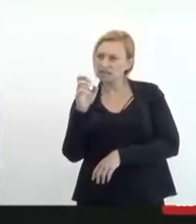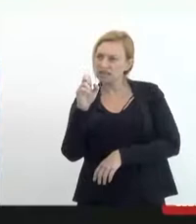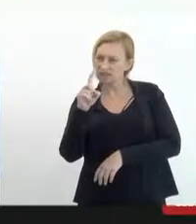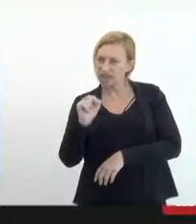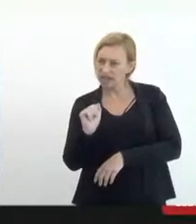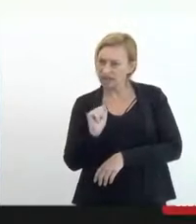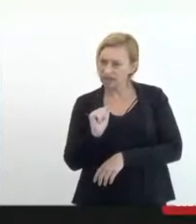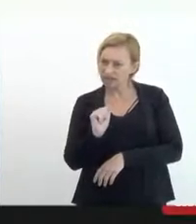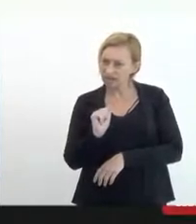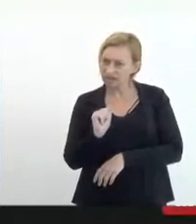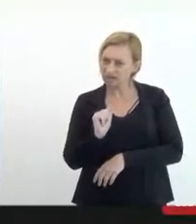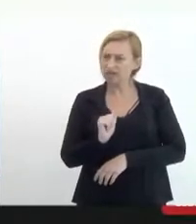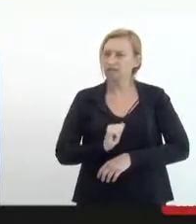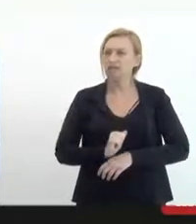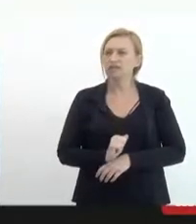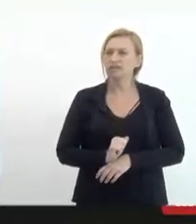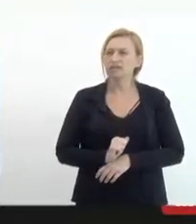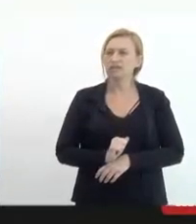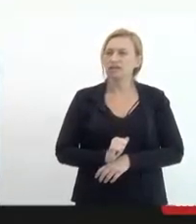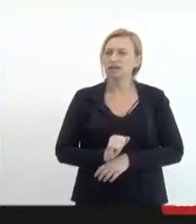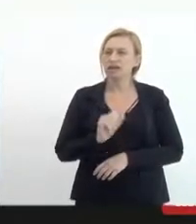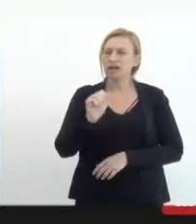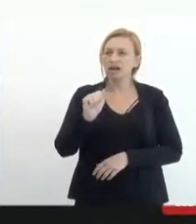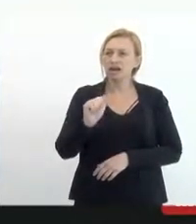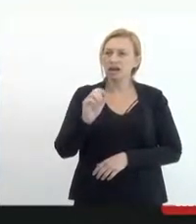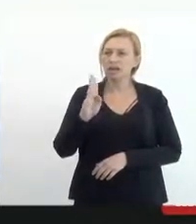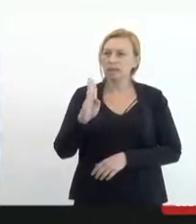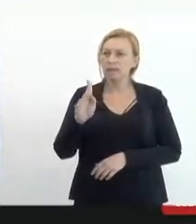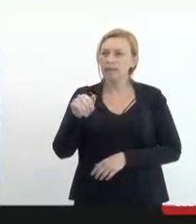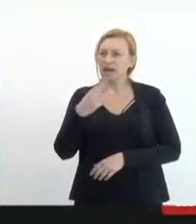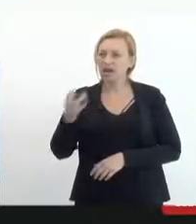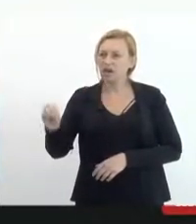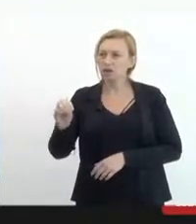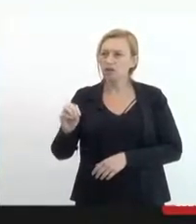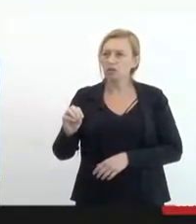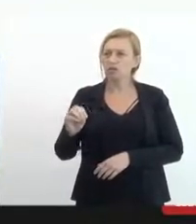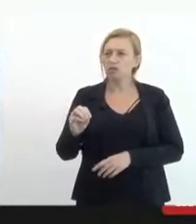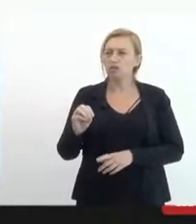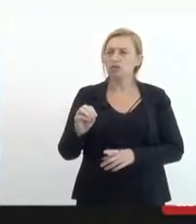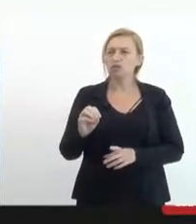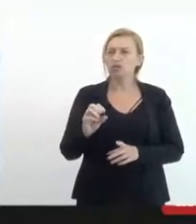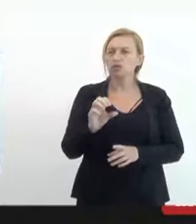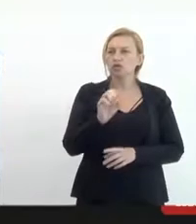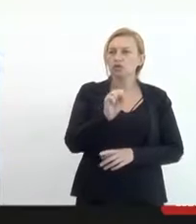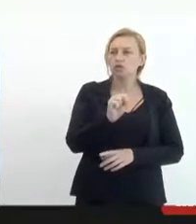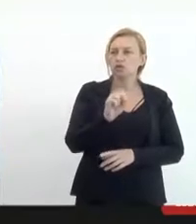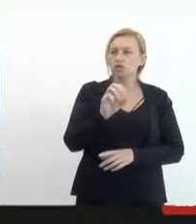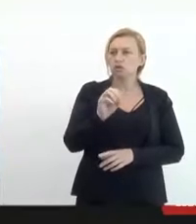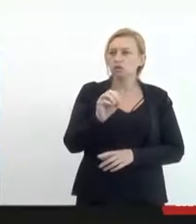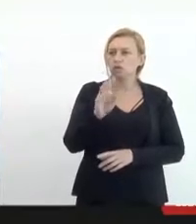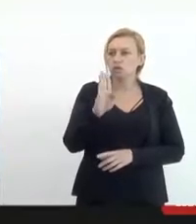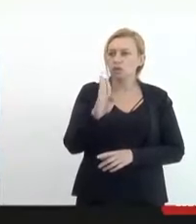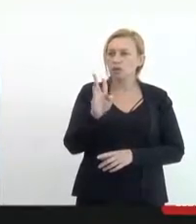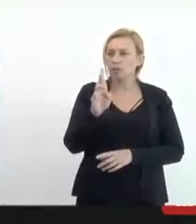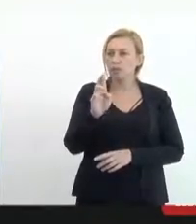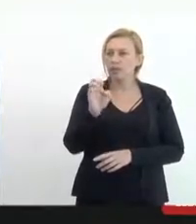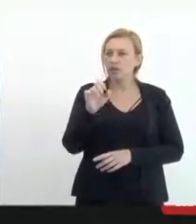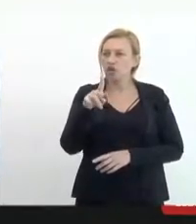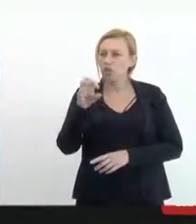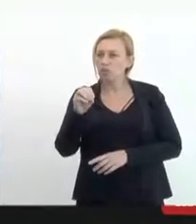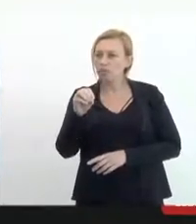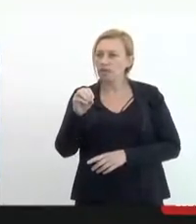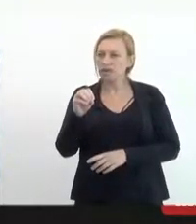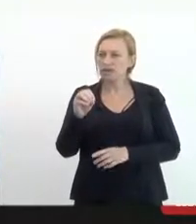tem até um sobrenome bíblico, né, que representa muita sabedoria, né,